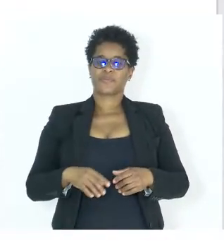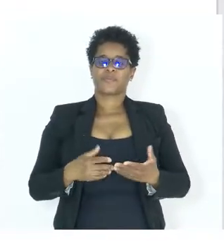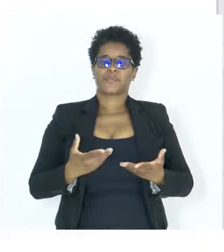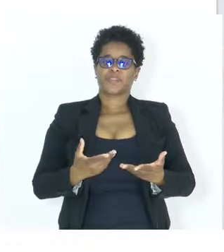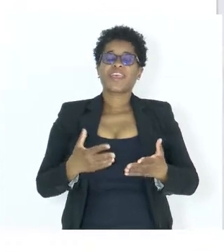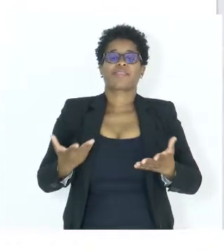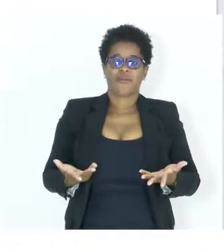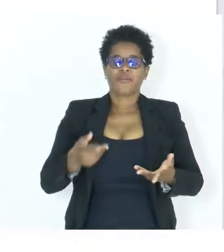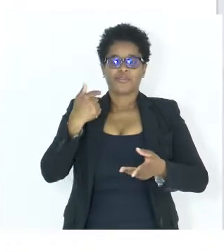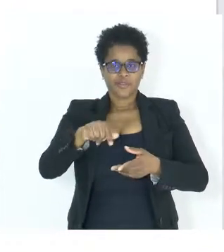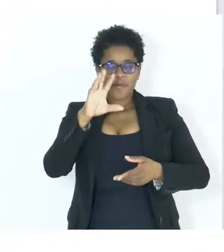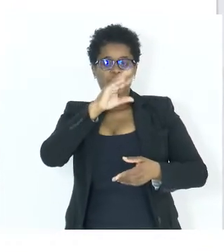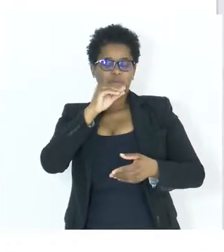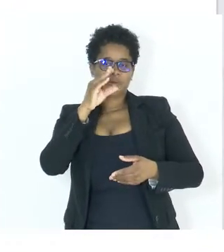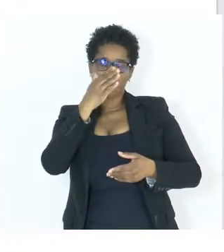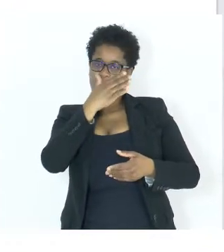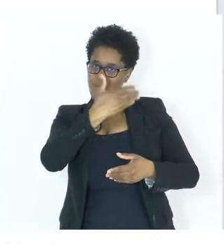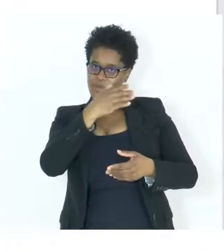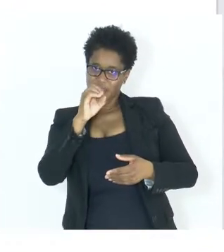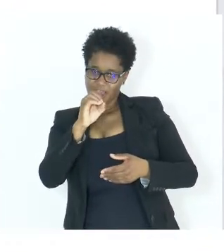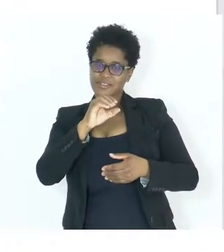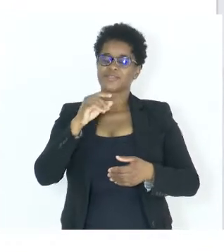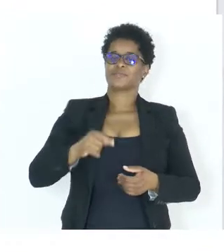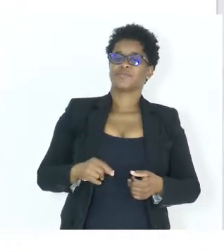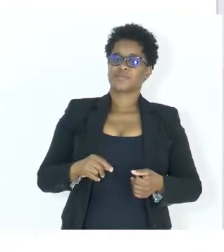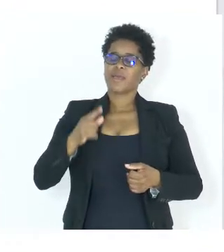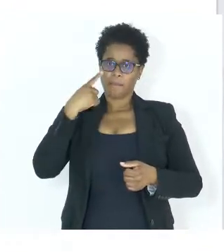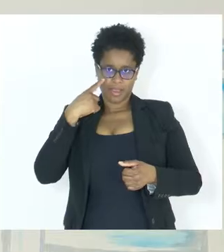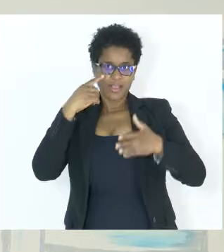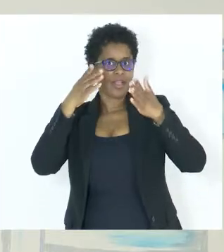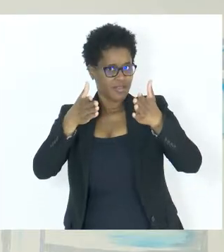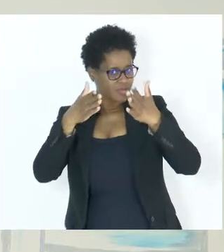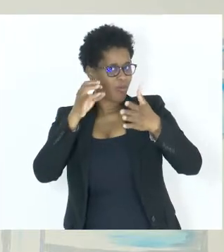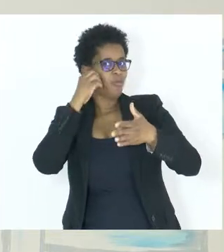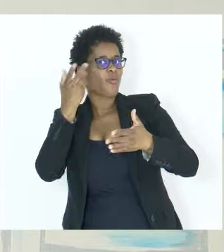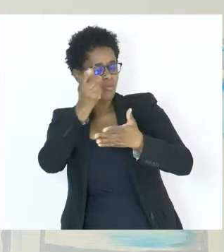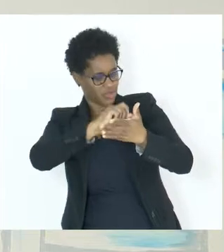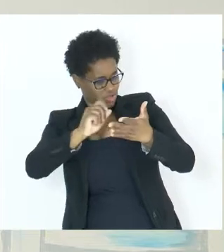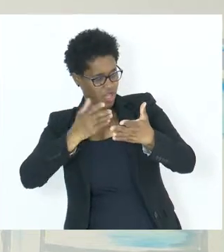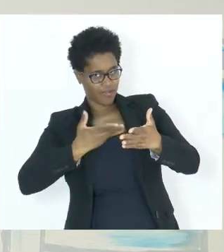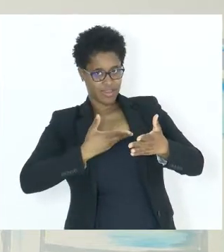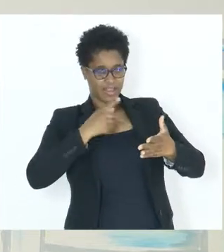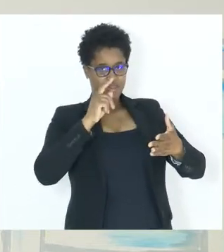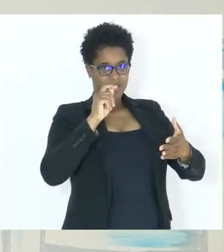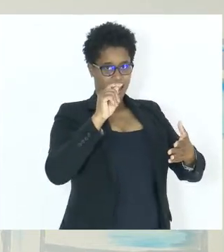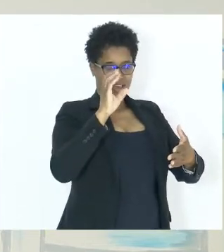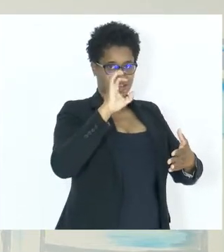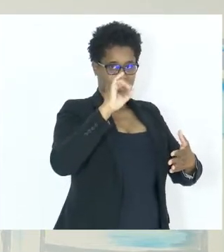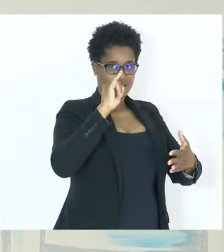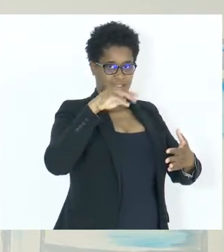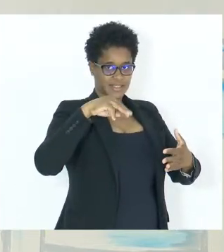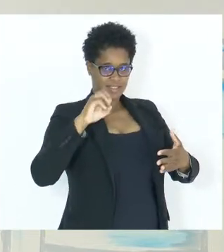11º. Então, temos o 10º, prestem bem atenção como se escreve, com a letra